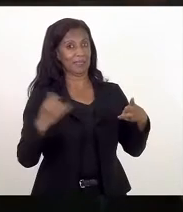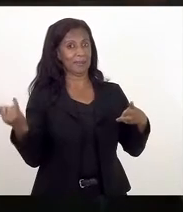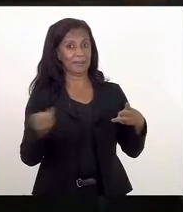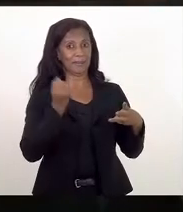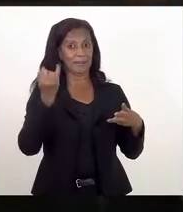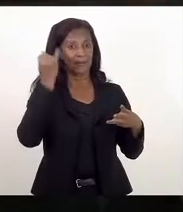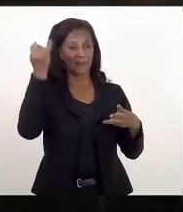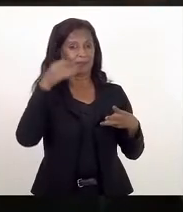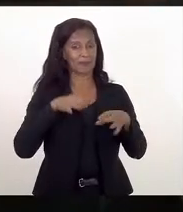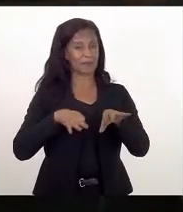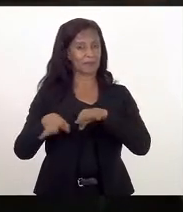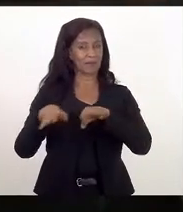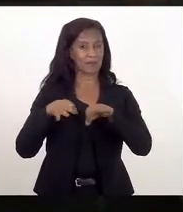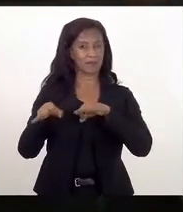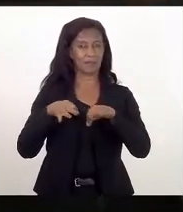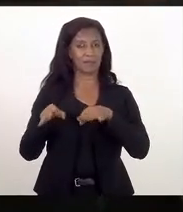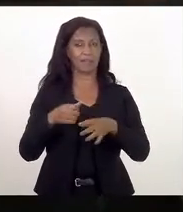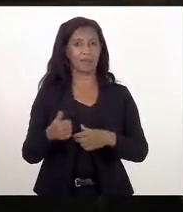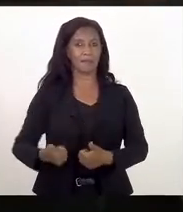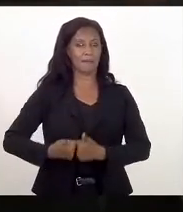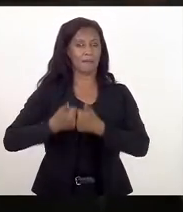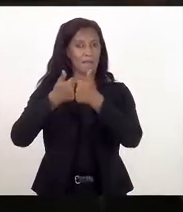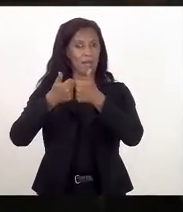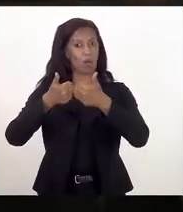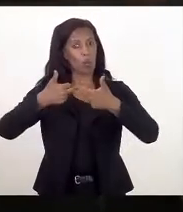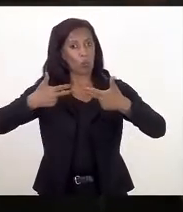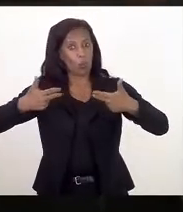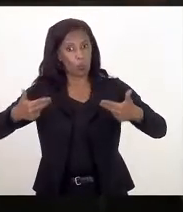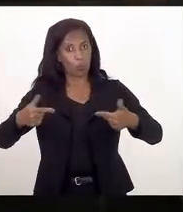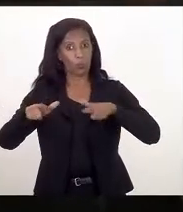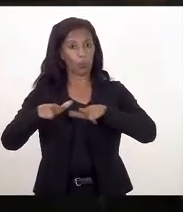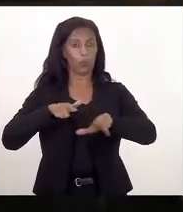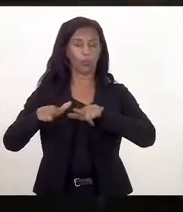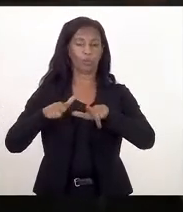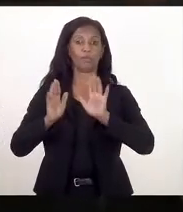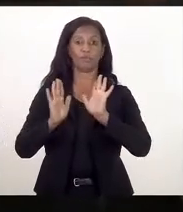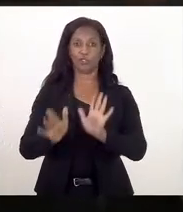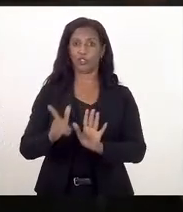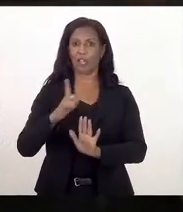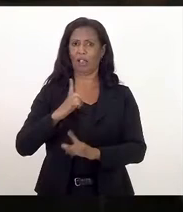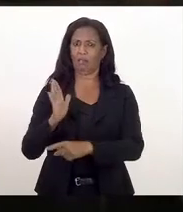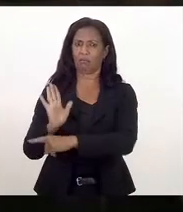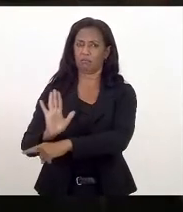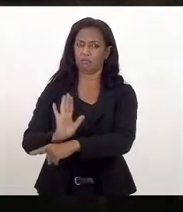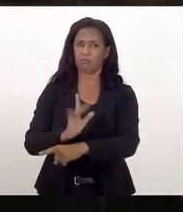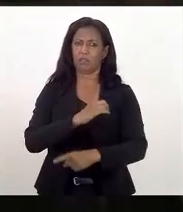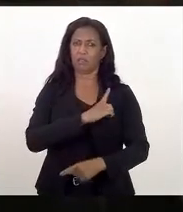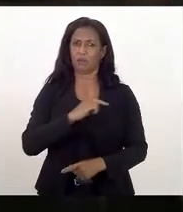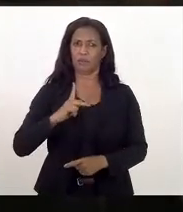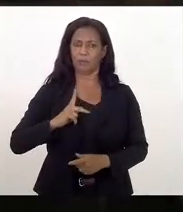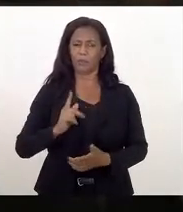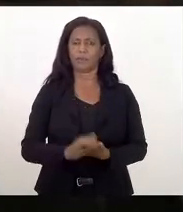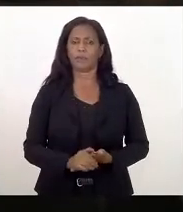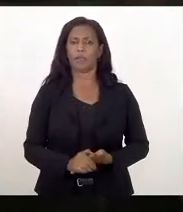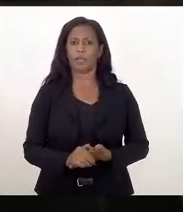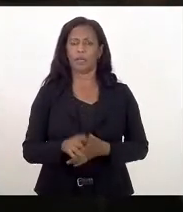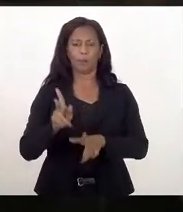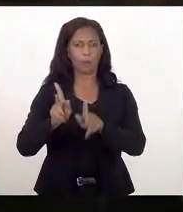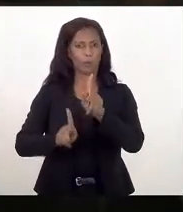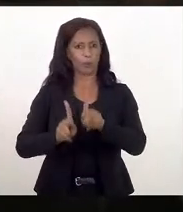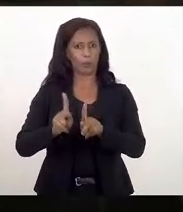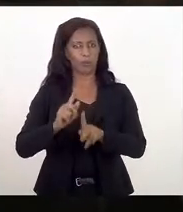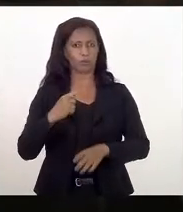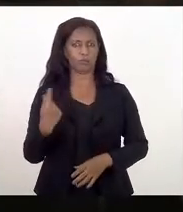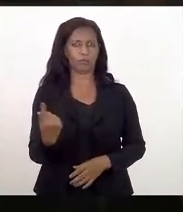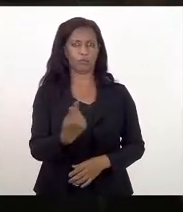aprovação desse plano e o quanto que ele melhora e qualifica o trabalho que já é prestado pela Defensoria à população no